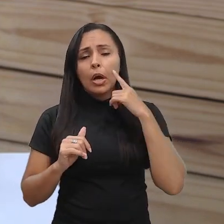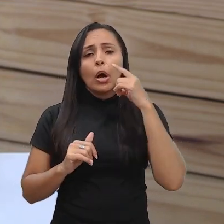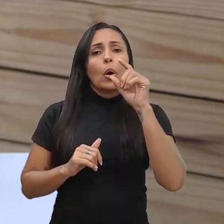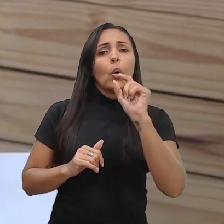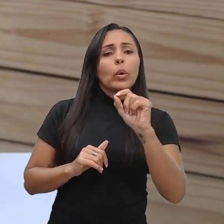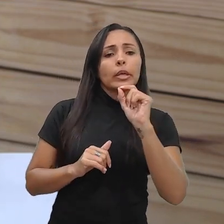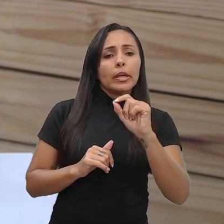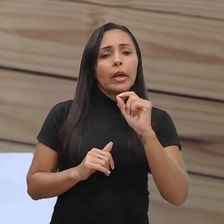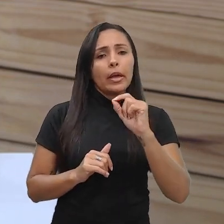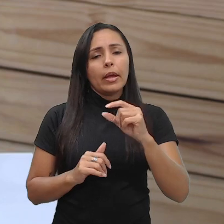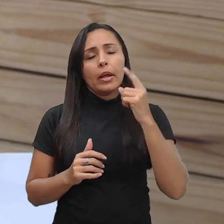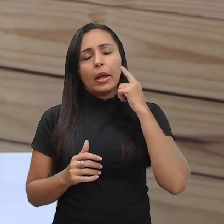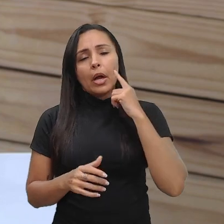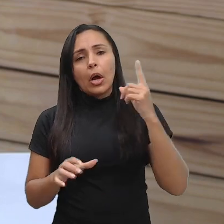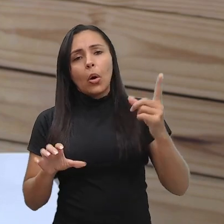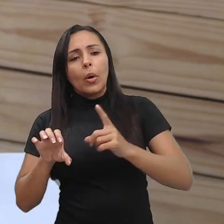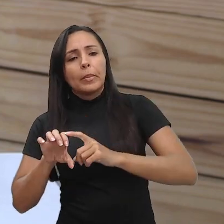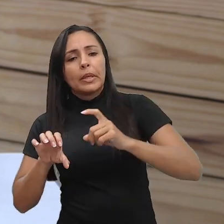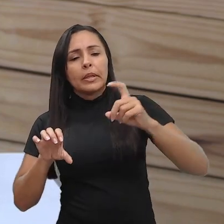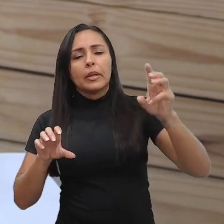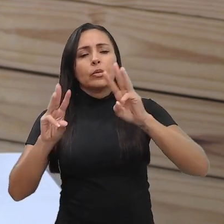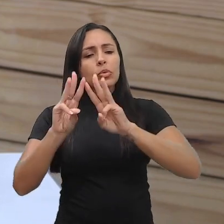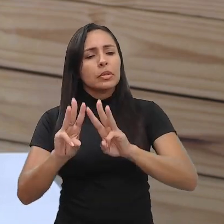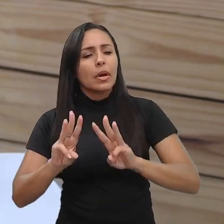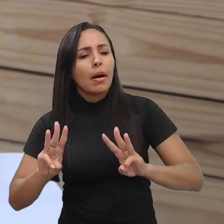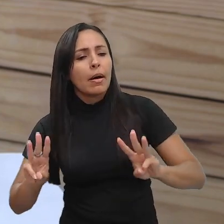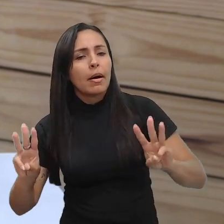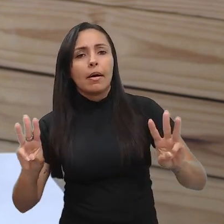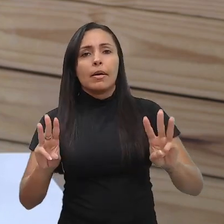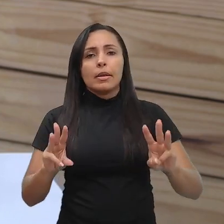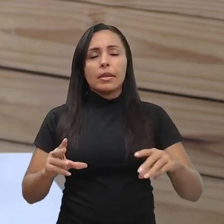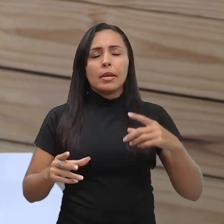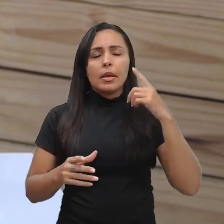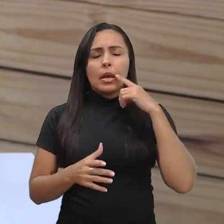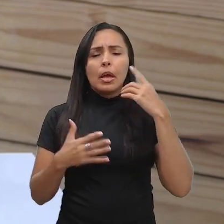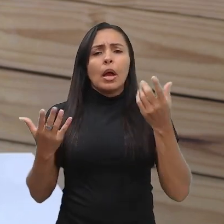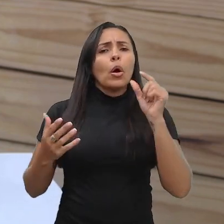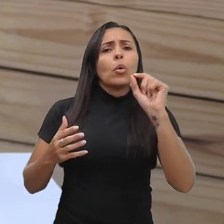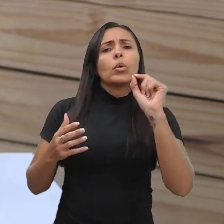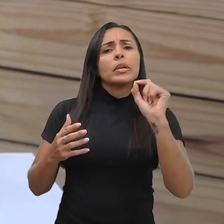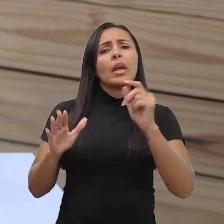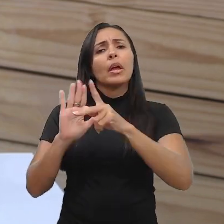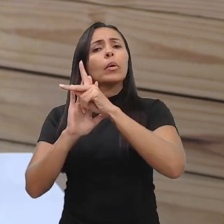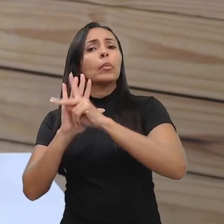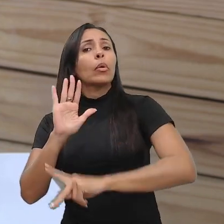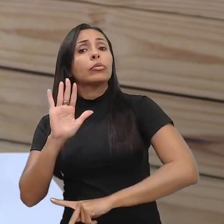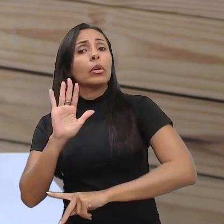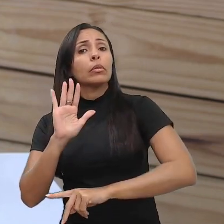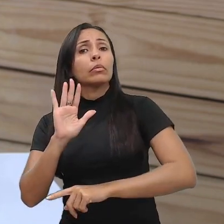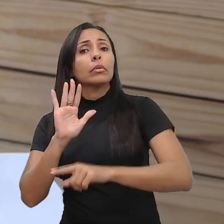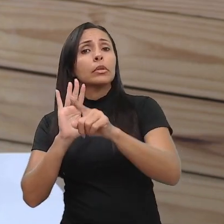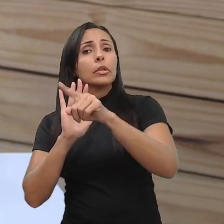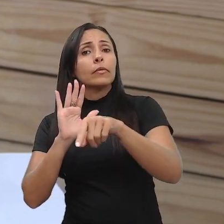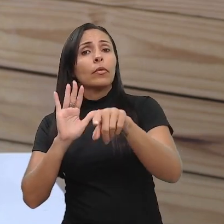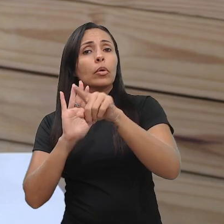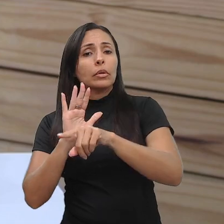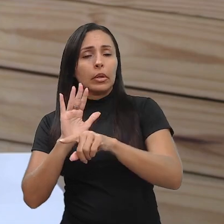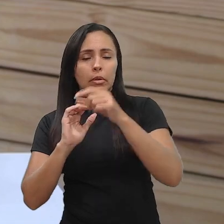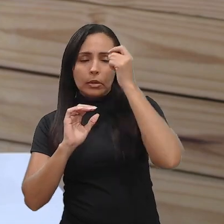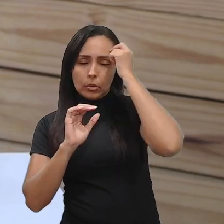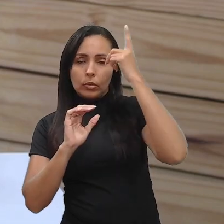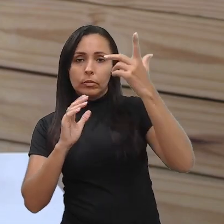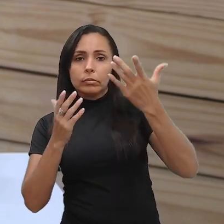que é aquele empreendimento, do que é aquele site, do que é aquele projeto, que você mencionou,